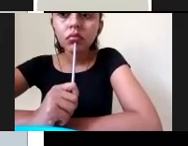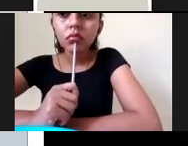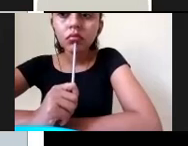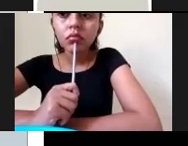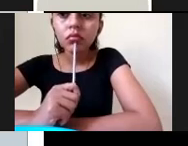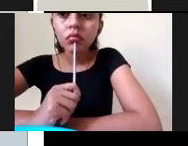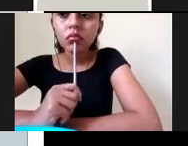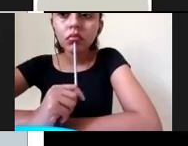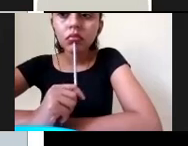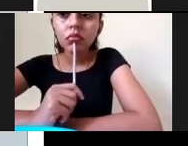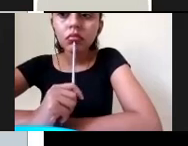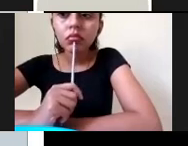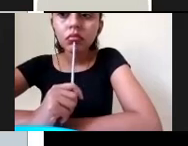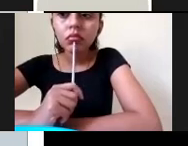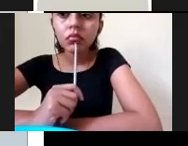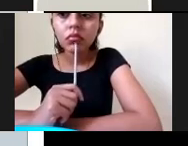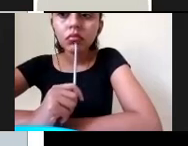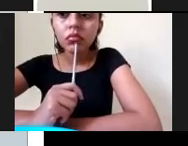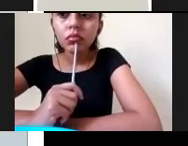fico com slide, eu compartilho os slides.